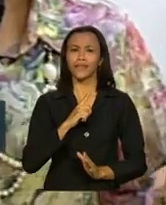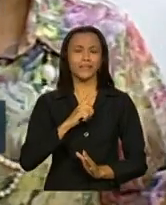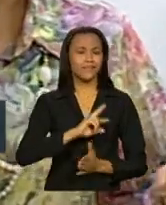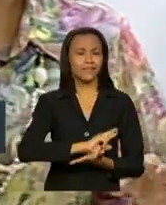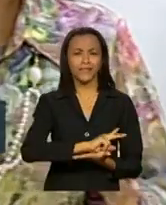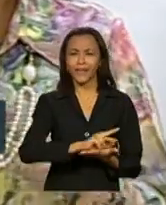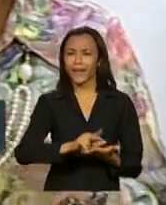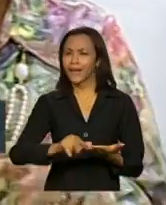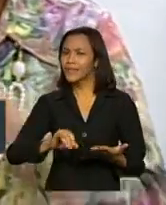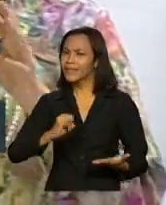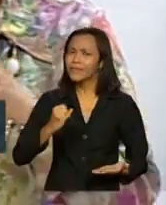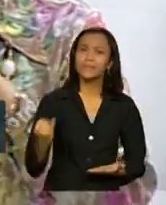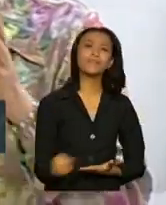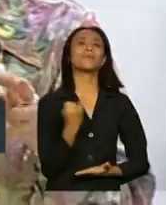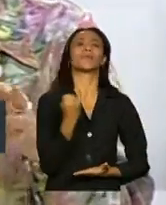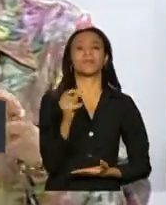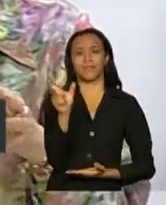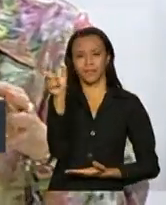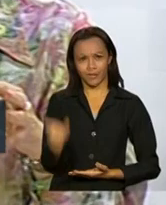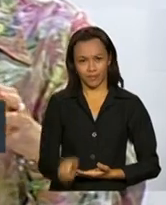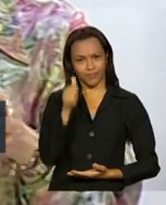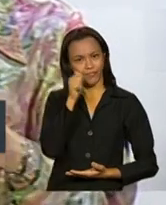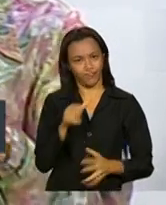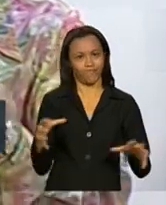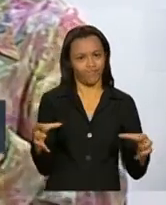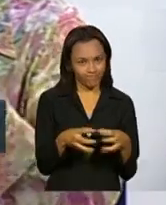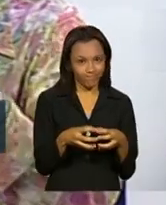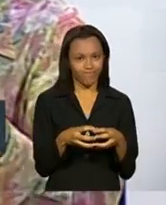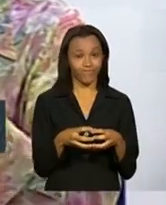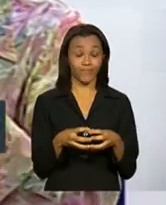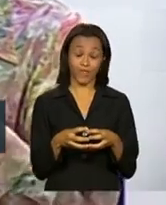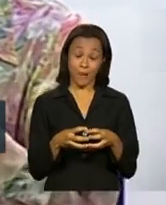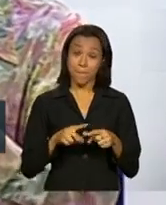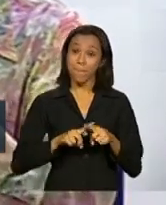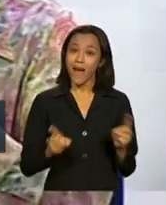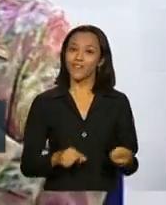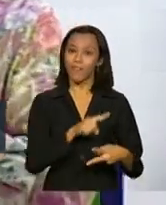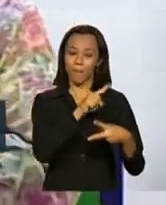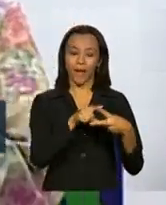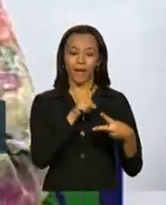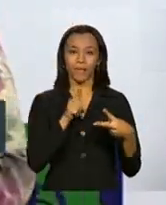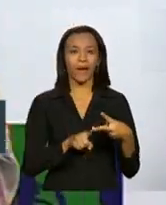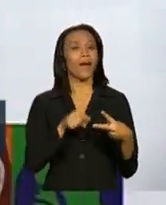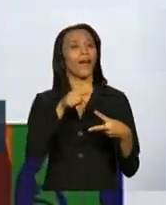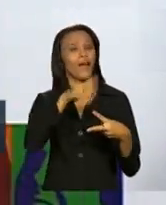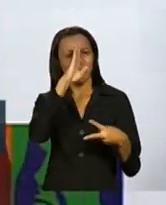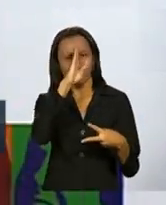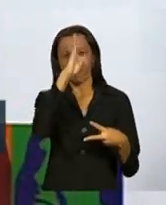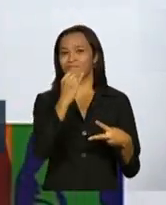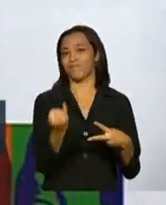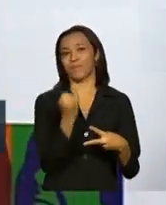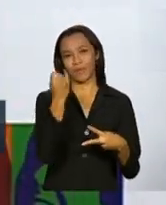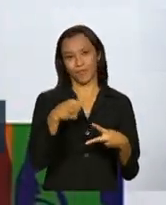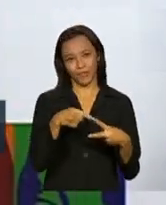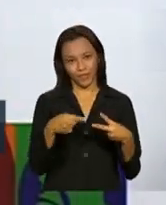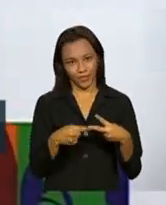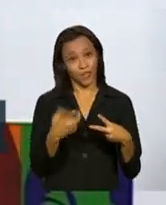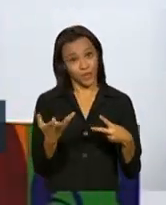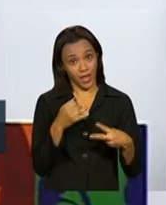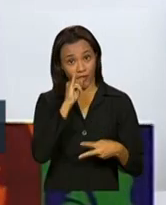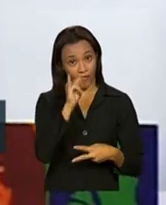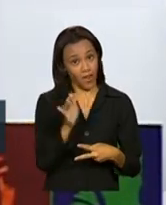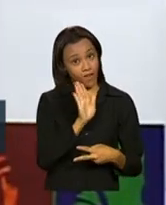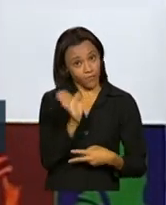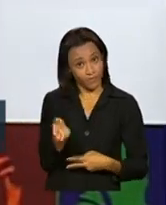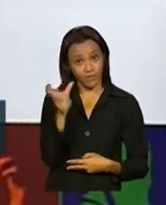significativos inúmeros mas dois deles são fundamentais eu quero dizer